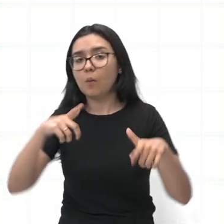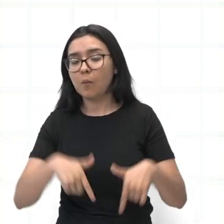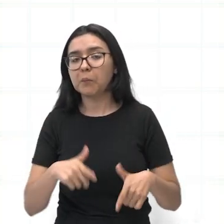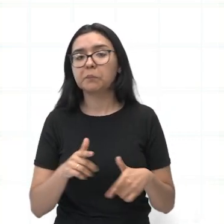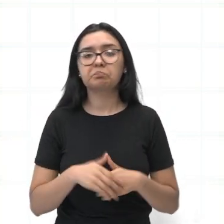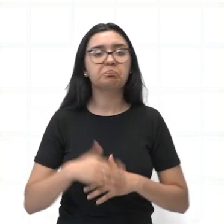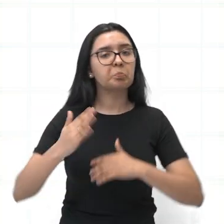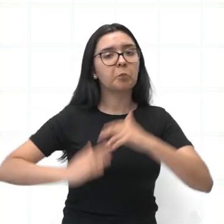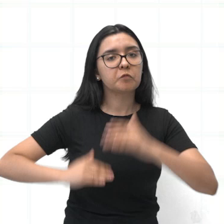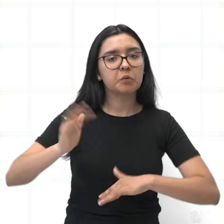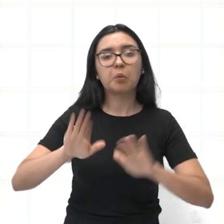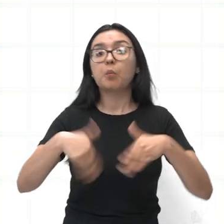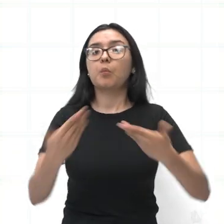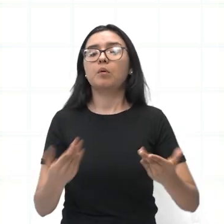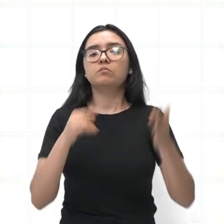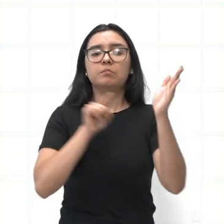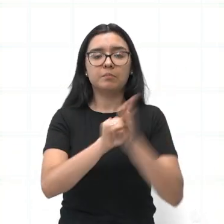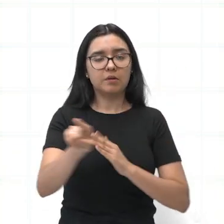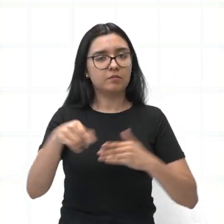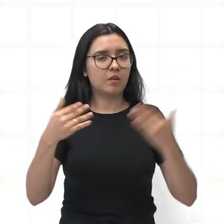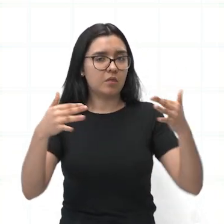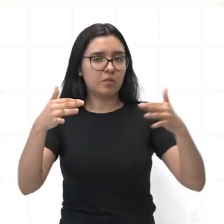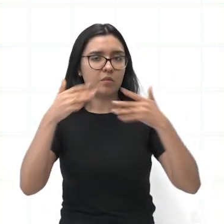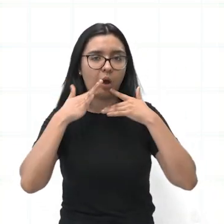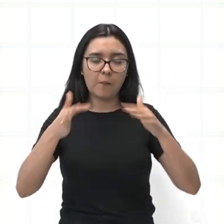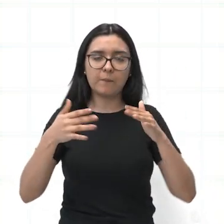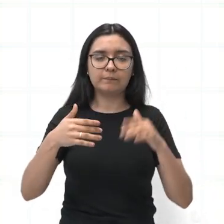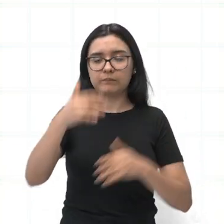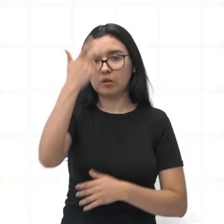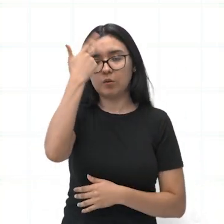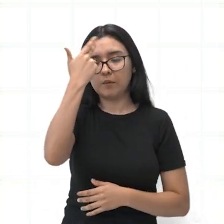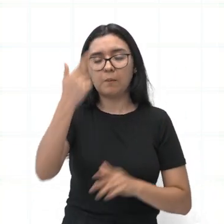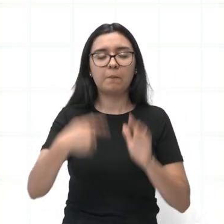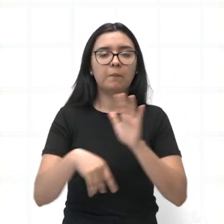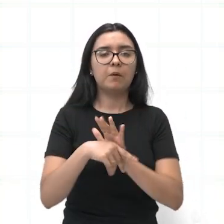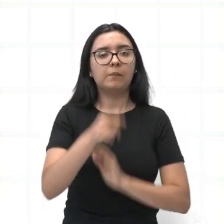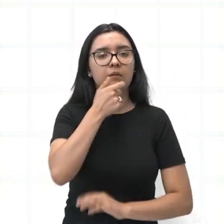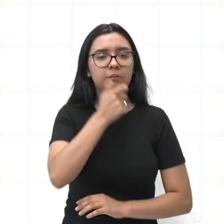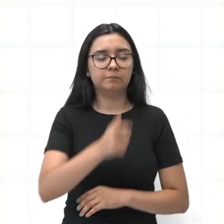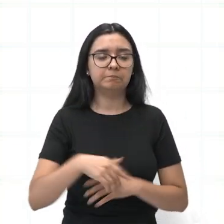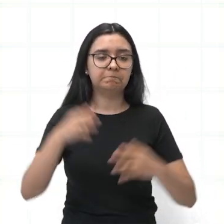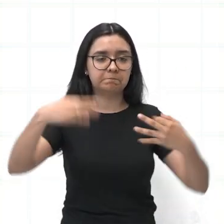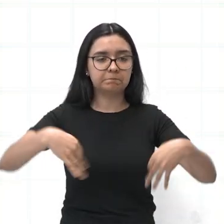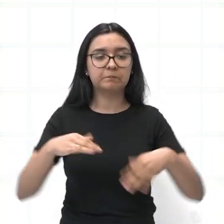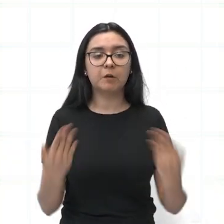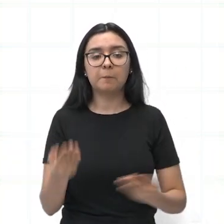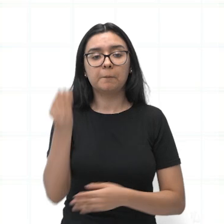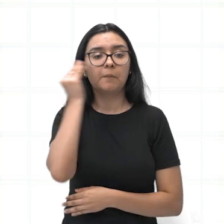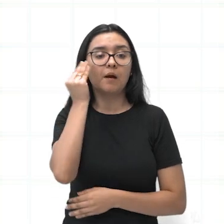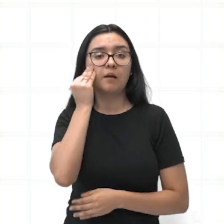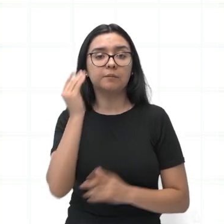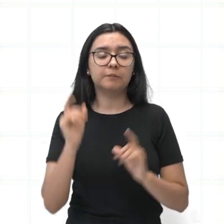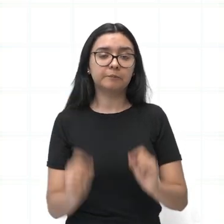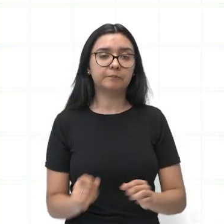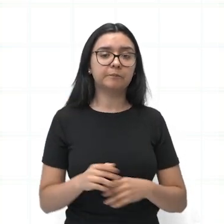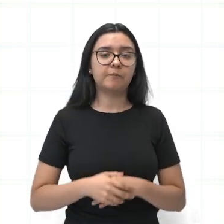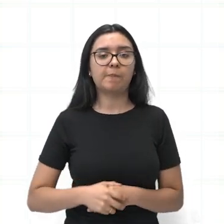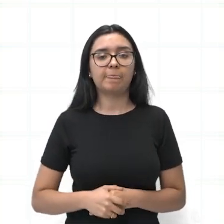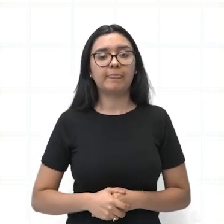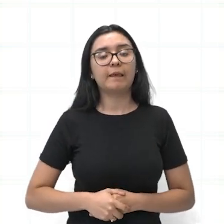uma pergunta muito comum na língua inglesa, tá? What does she do? Observem que ela